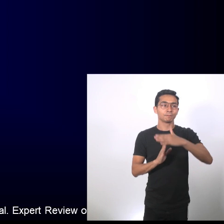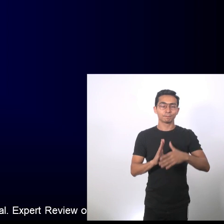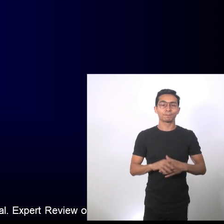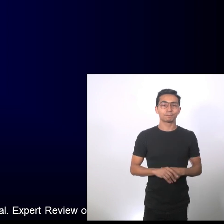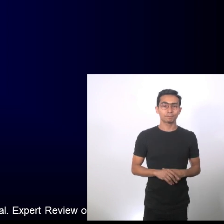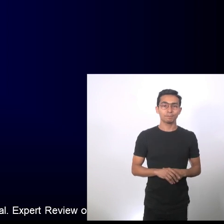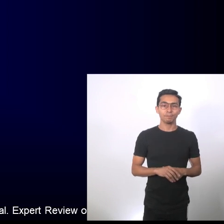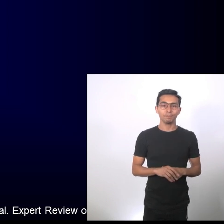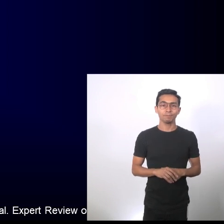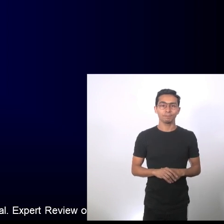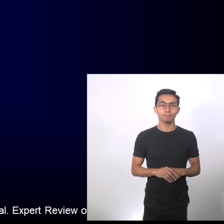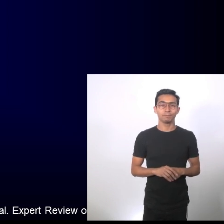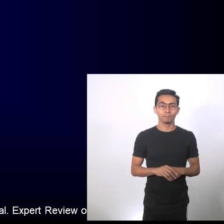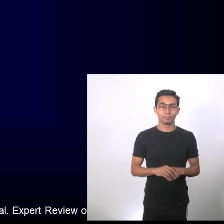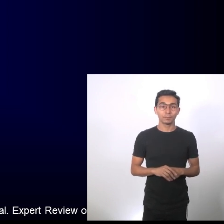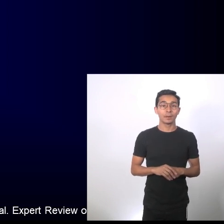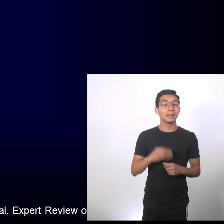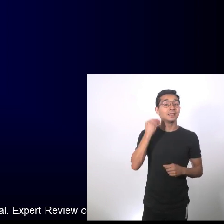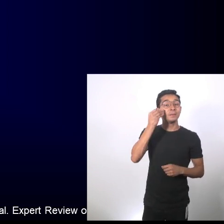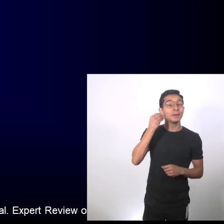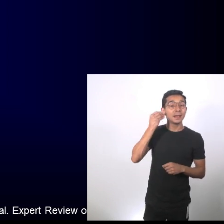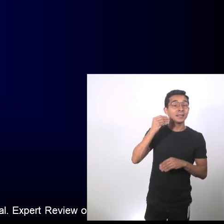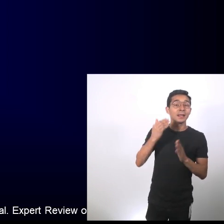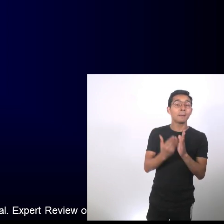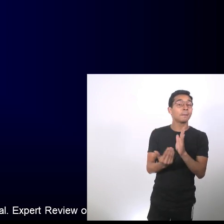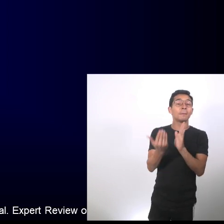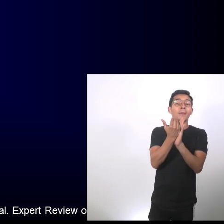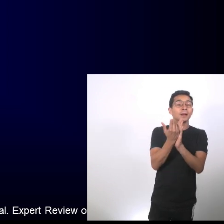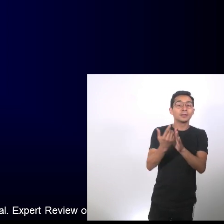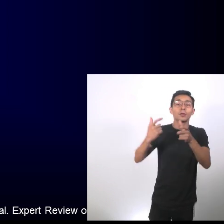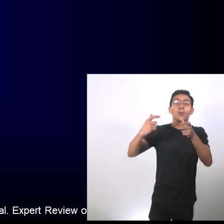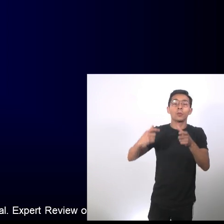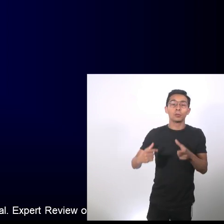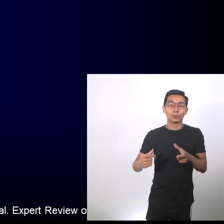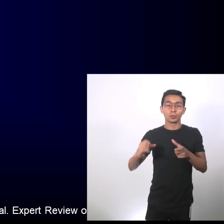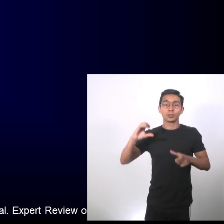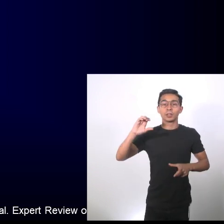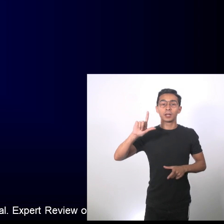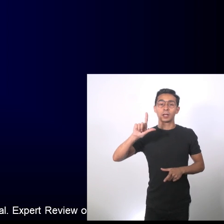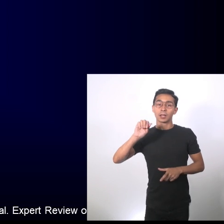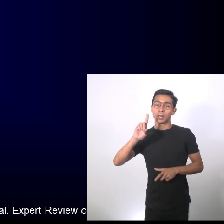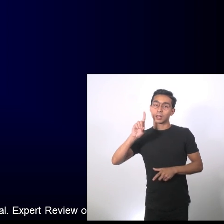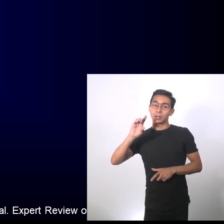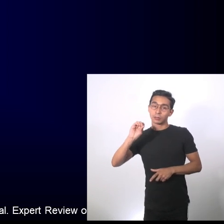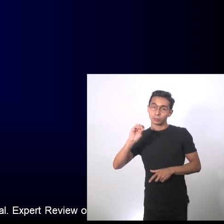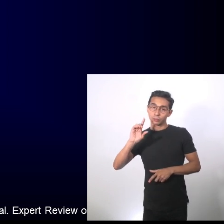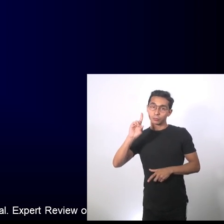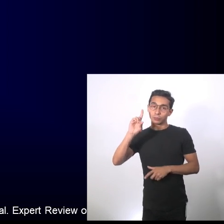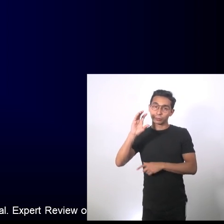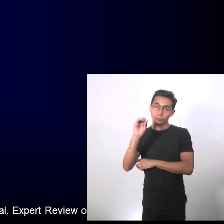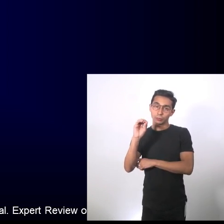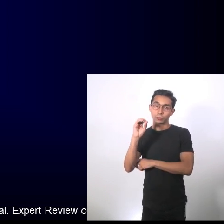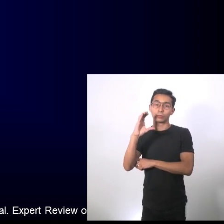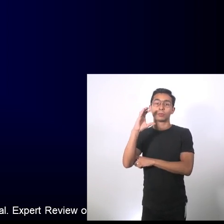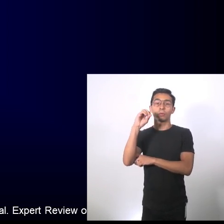com o clado do Congo, né, diferente do clado que está circulando atualmente.